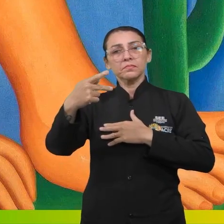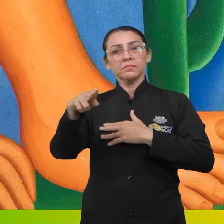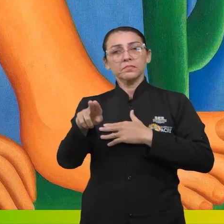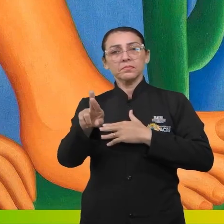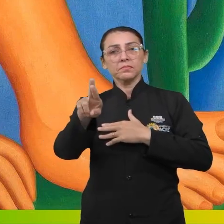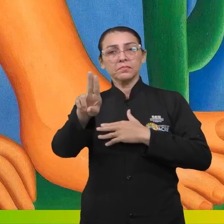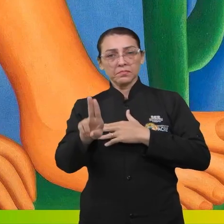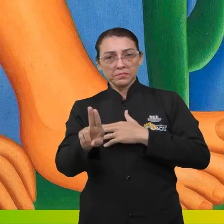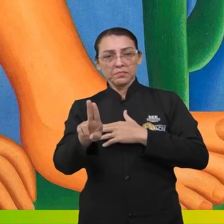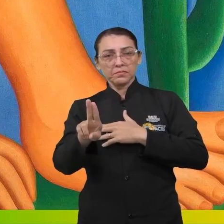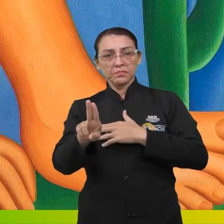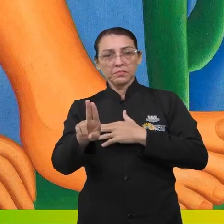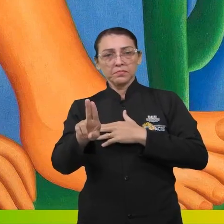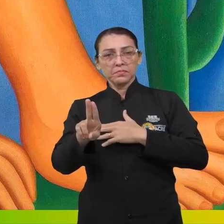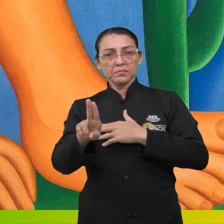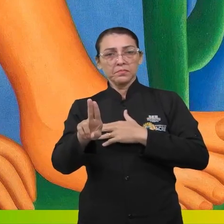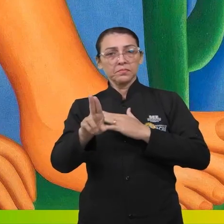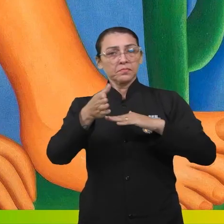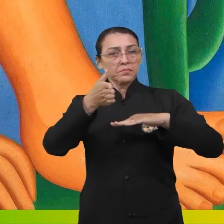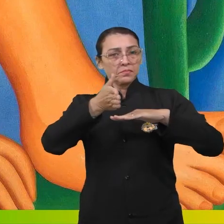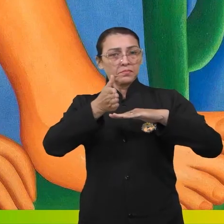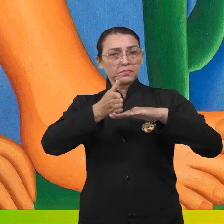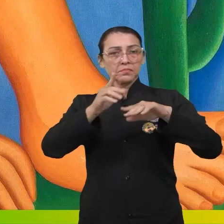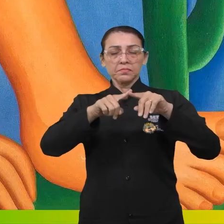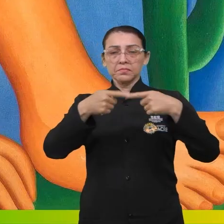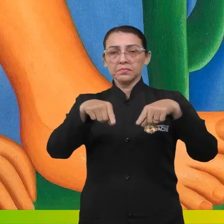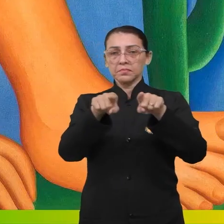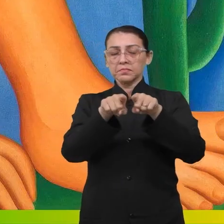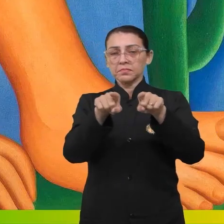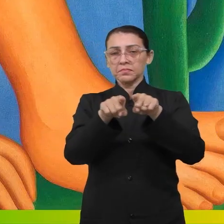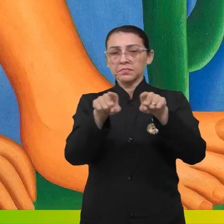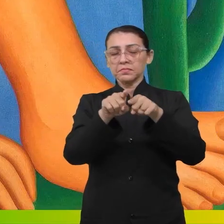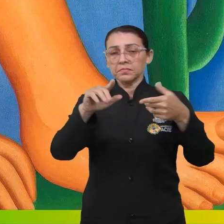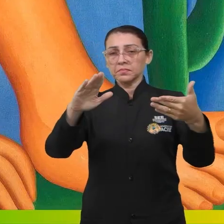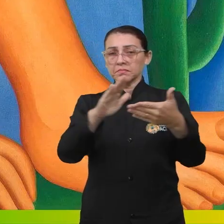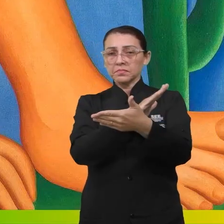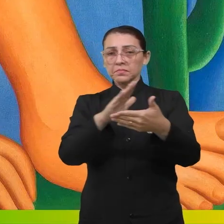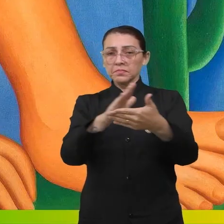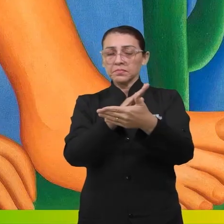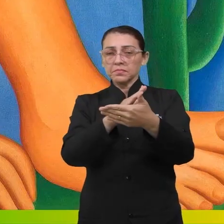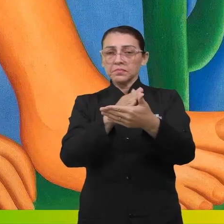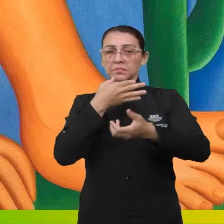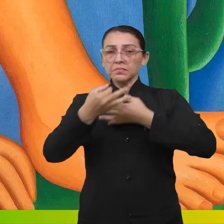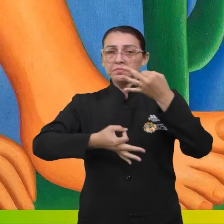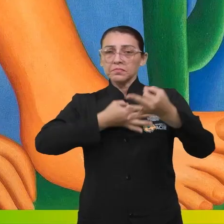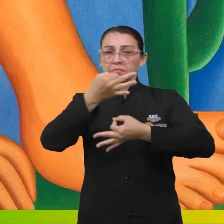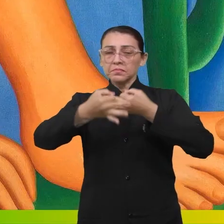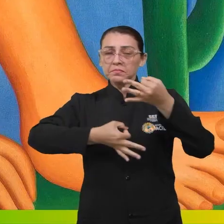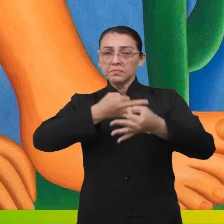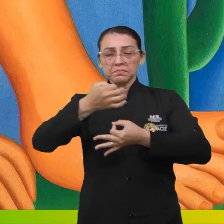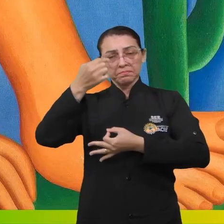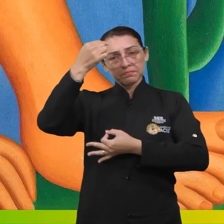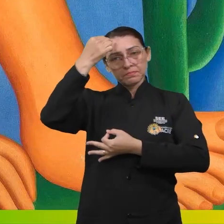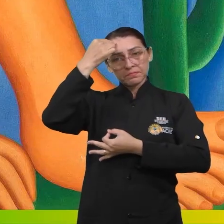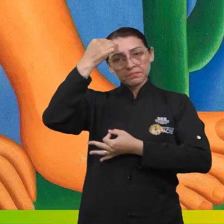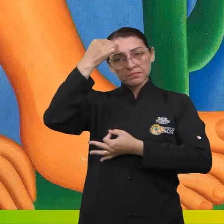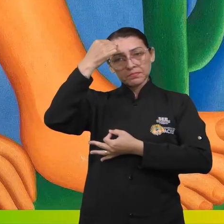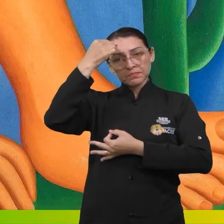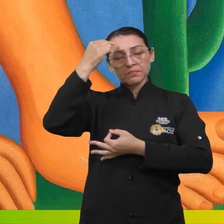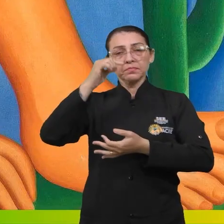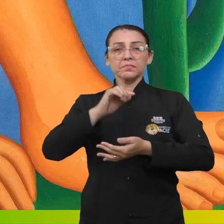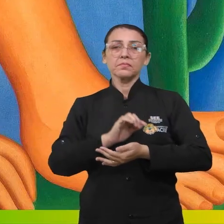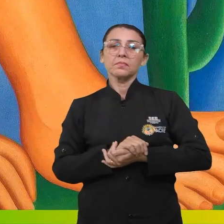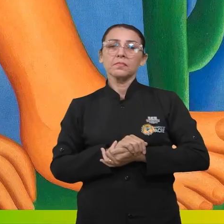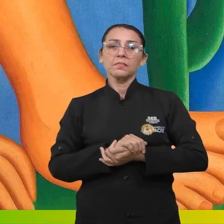só uma obra do modernismo, mas trazia também algumas críticas ao que se vinham pensando